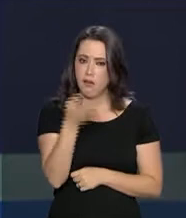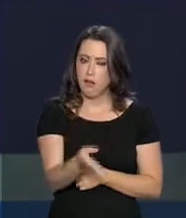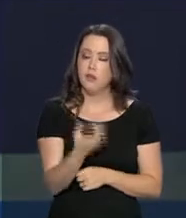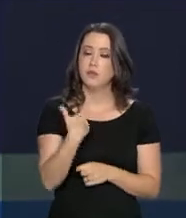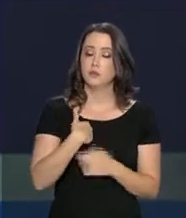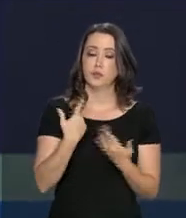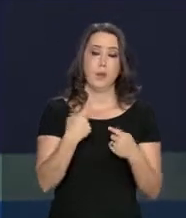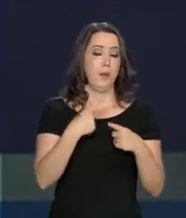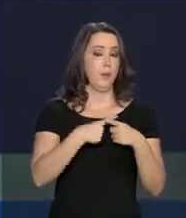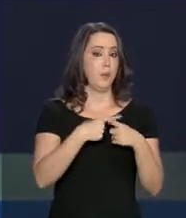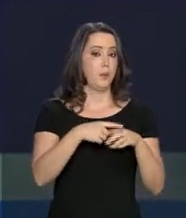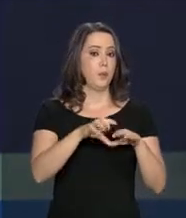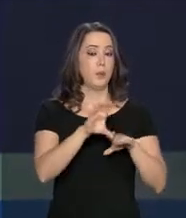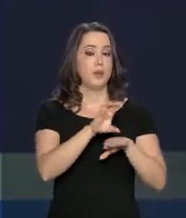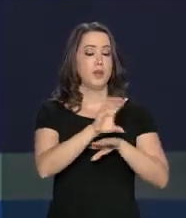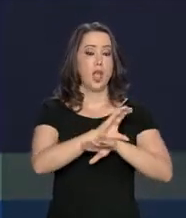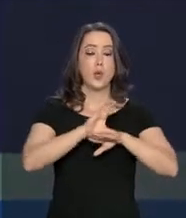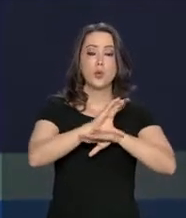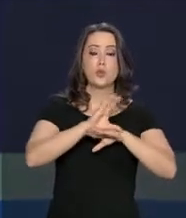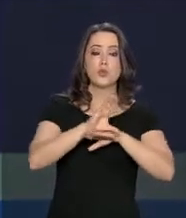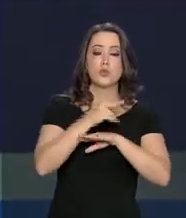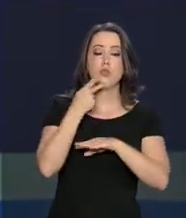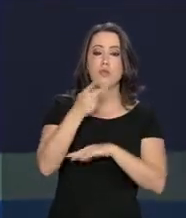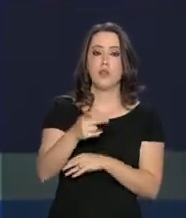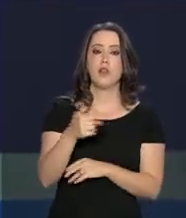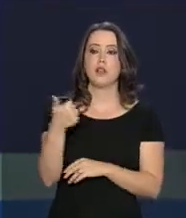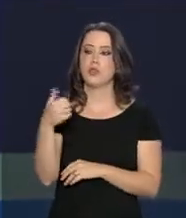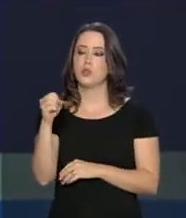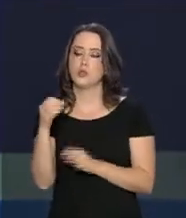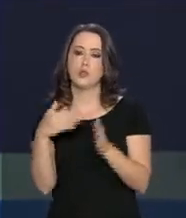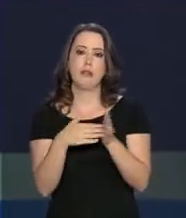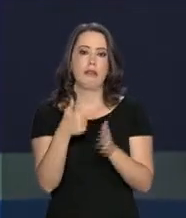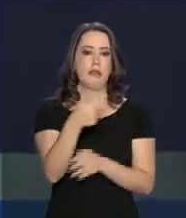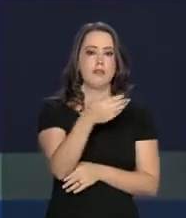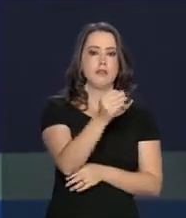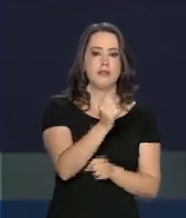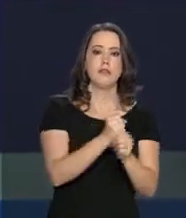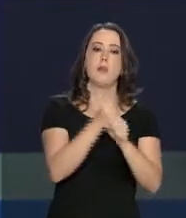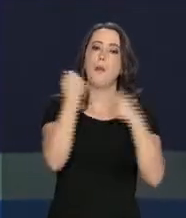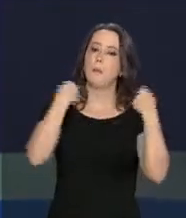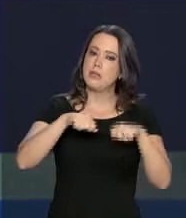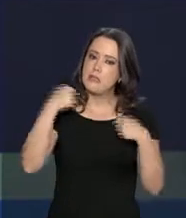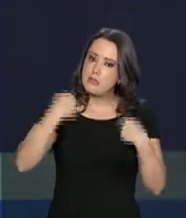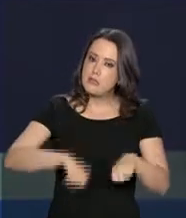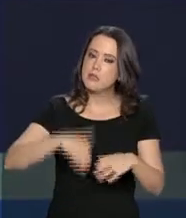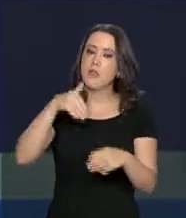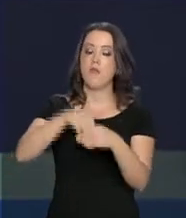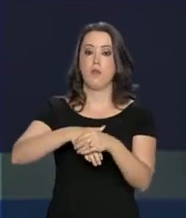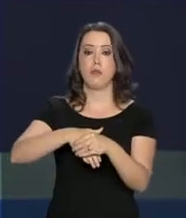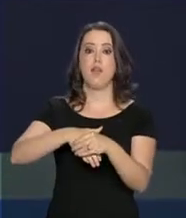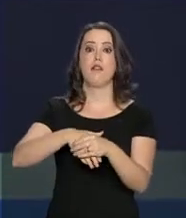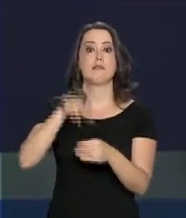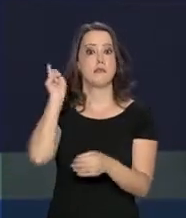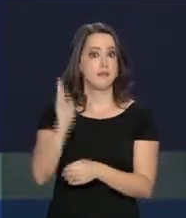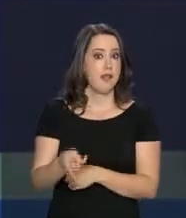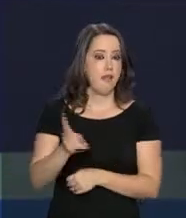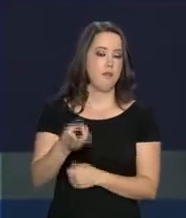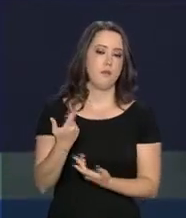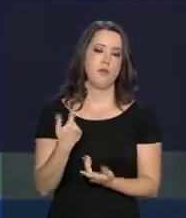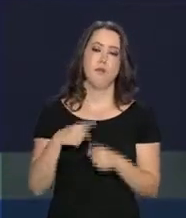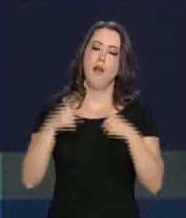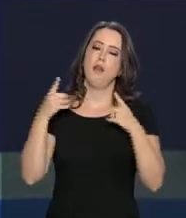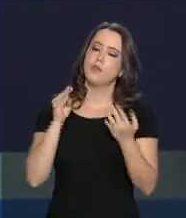Constituição, brasileiros com idade de 18 a 70 anos são obrigados a votar. A justificativa pode ser